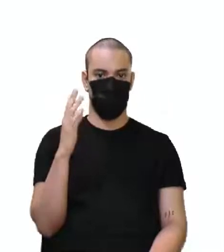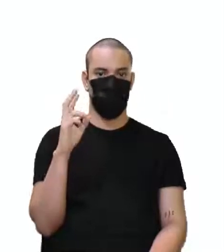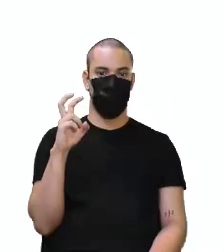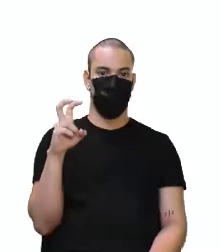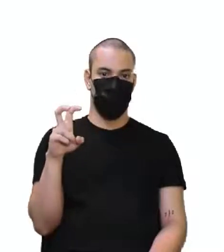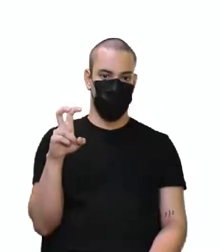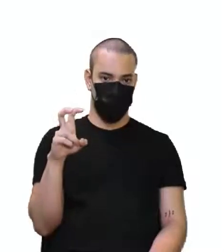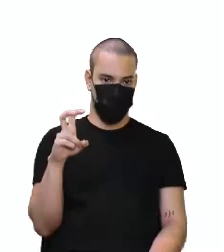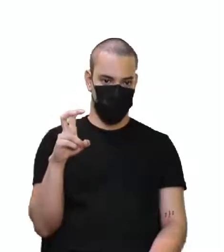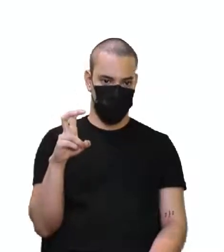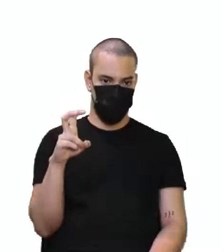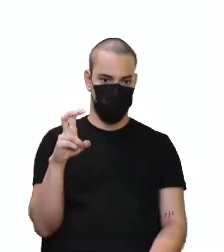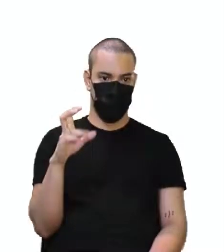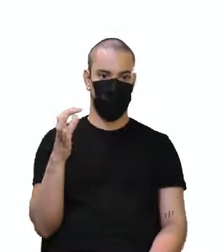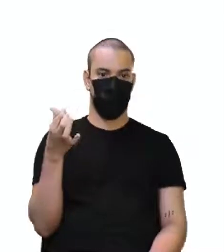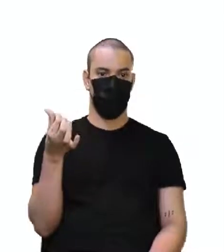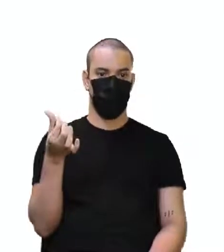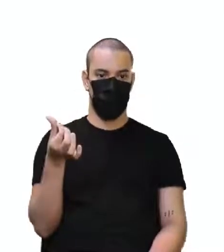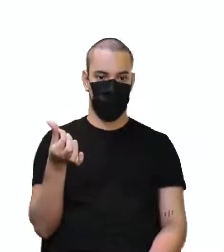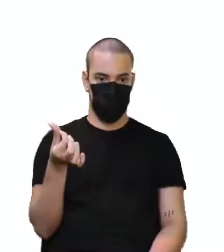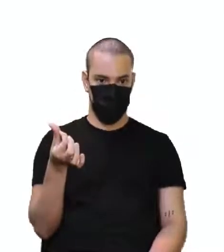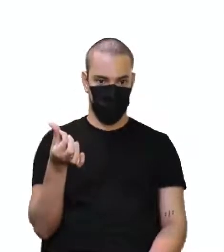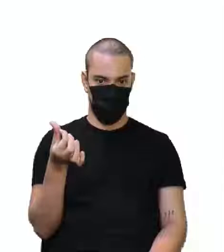4, 5,